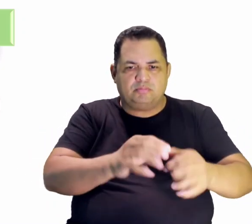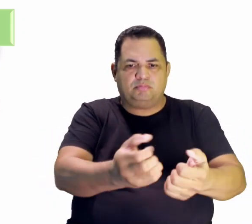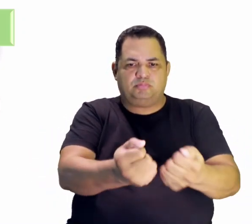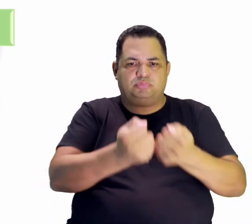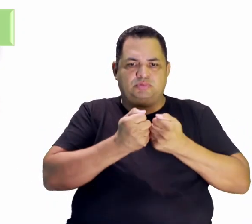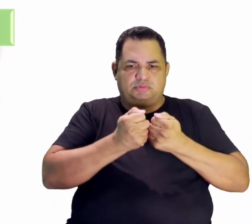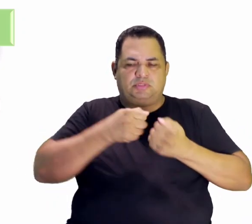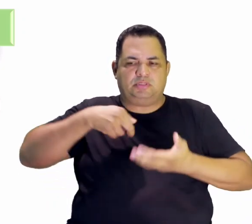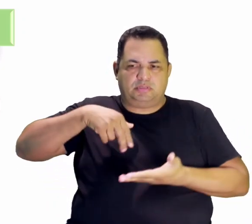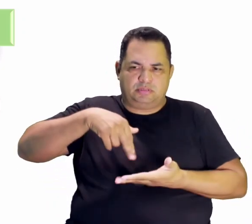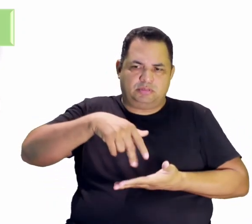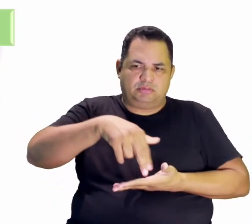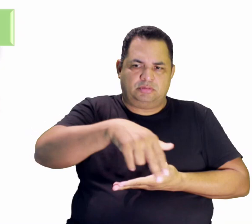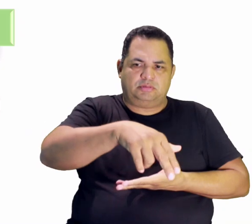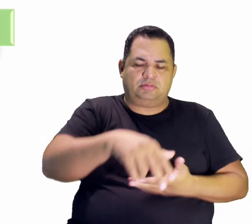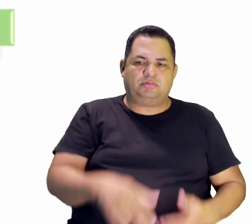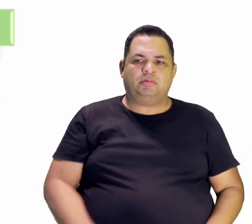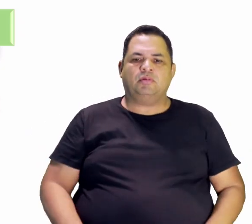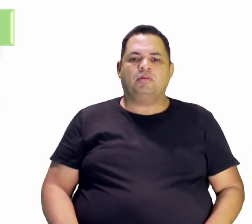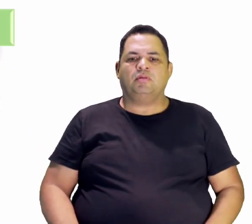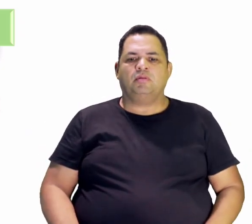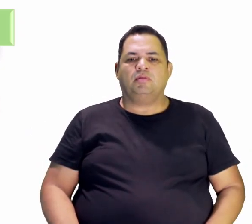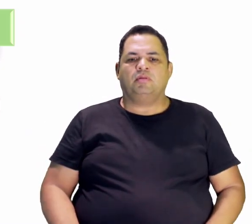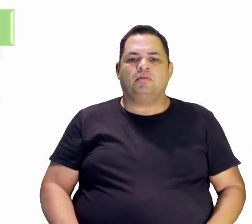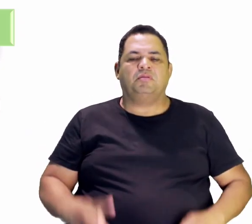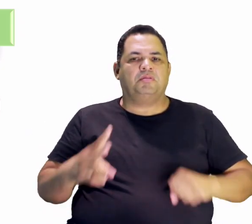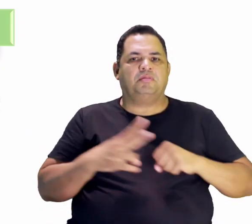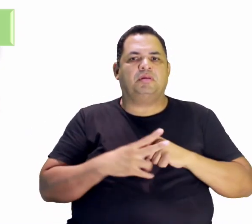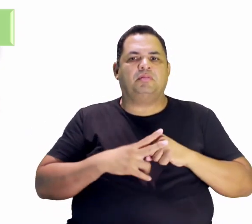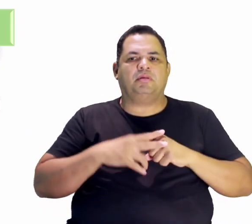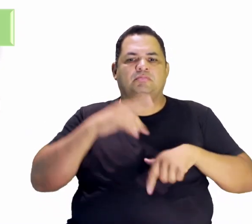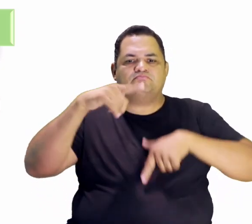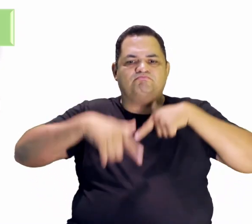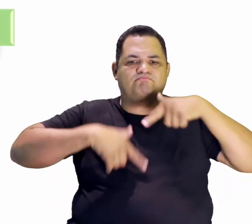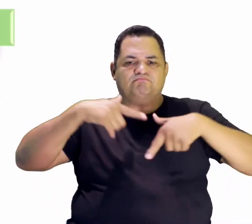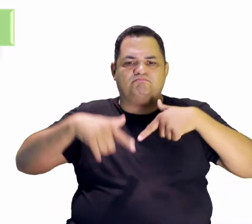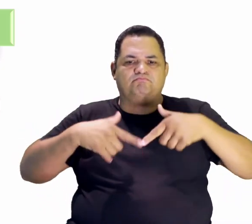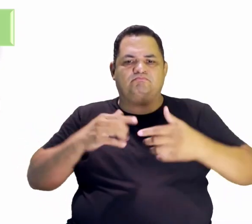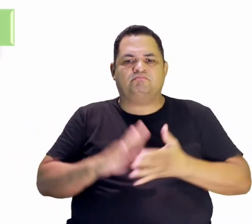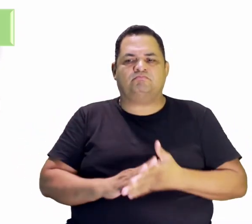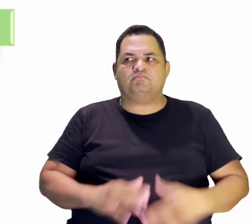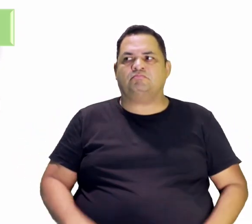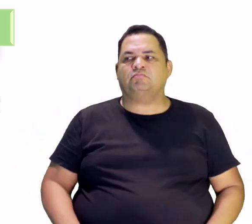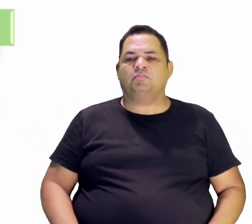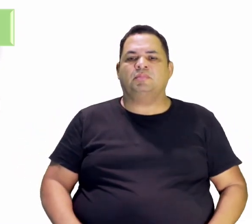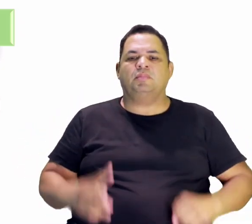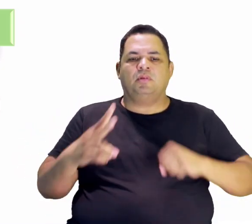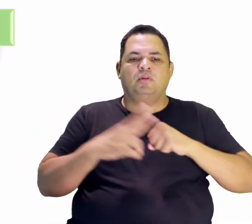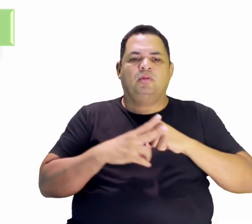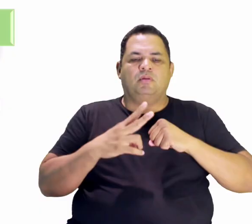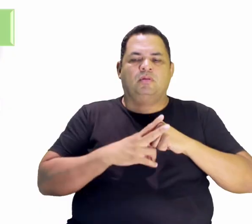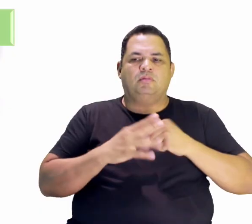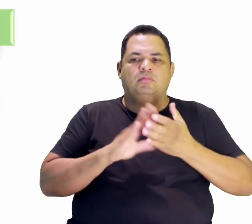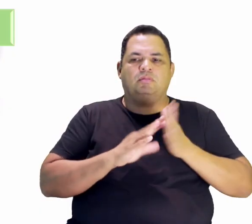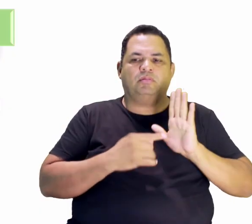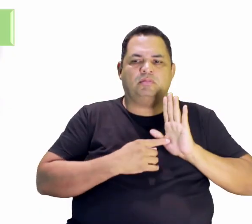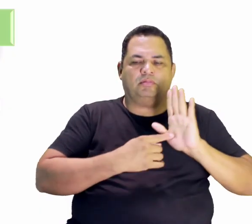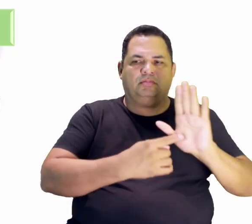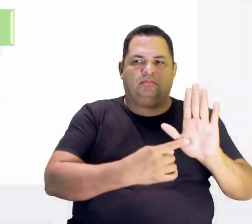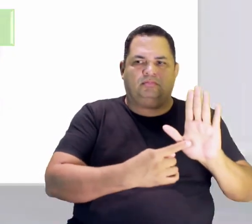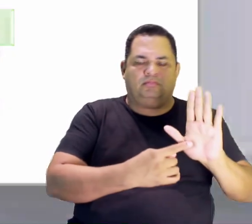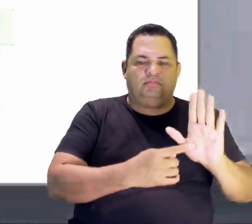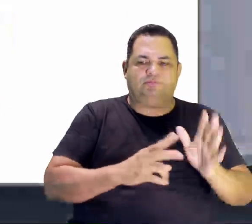puxar, andar. O verbo é ação, e essa ação, no dia a dia, te traz a questão